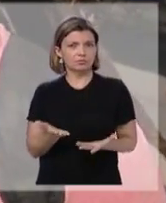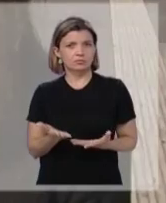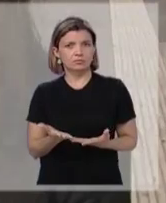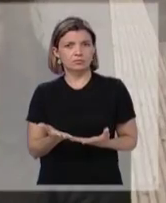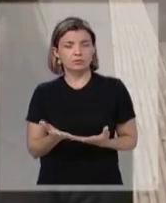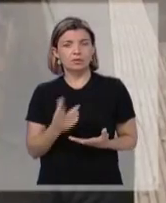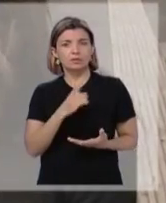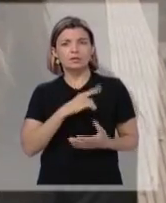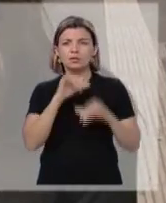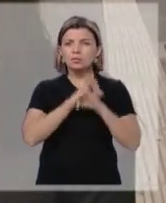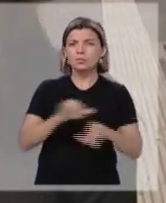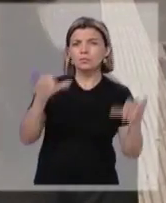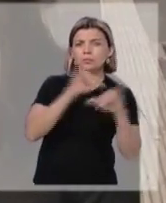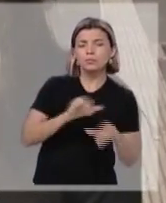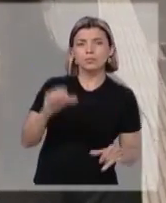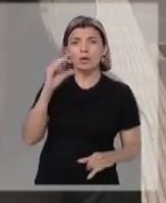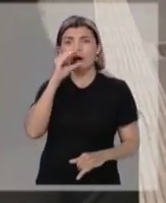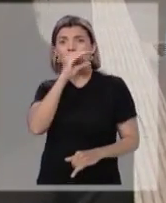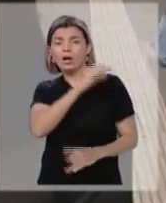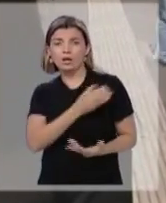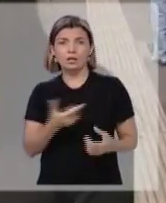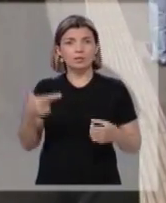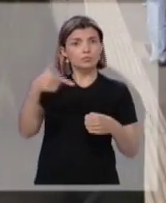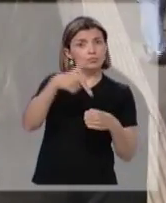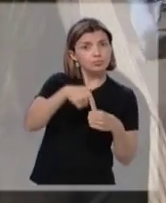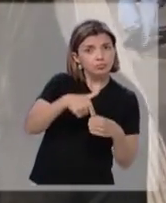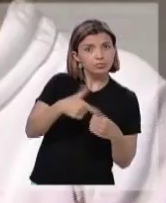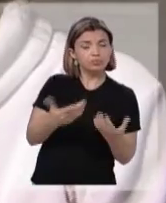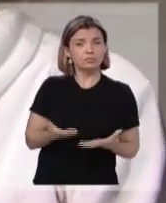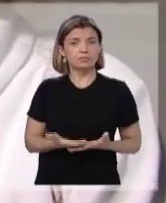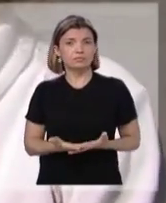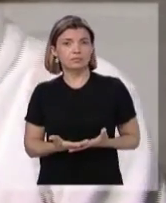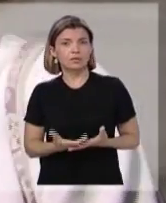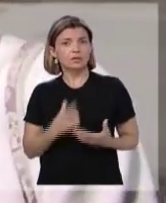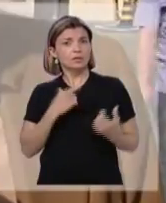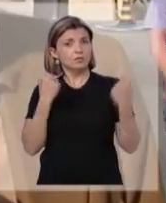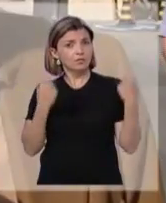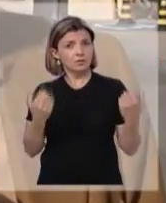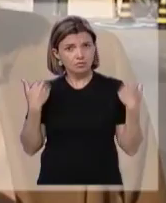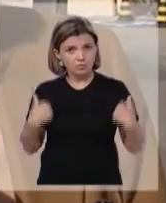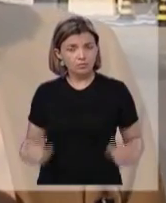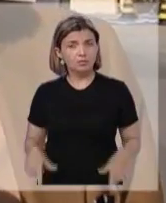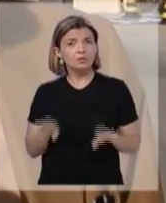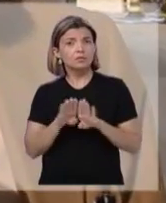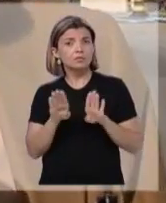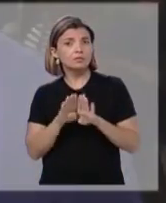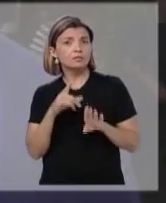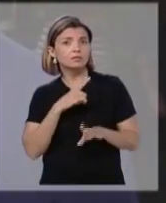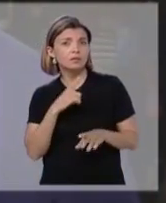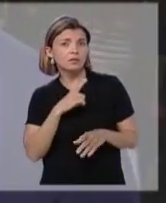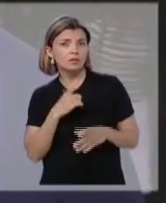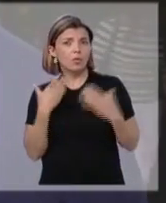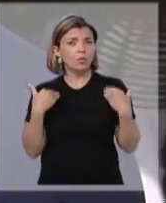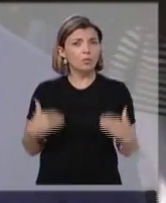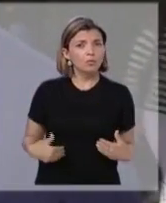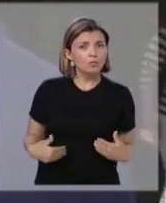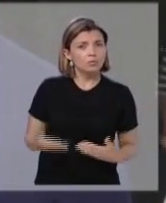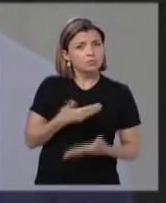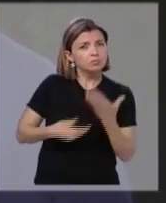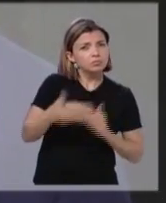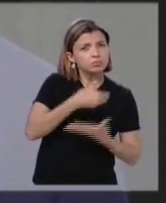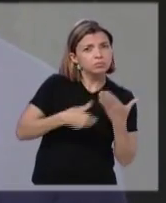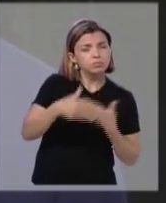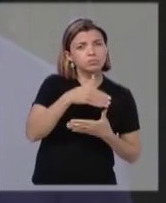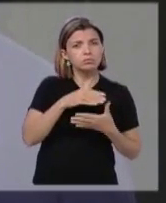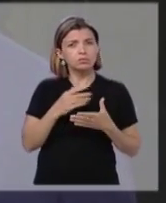para alguém. Uma fonte de propagação de calor. Gasolina. Pode ser física. Energia, isso é a possibilidade